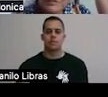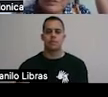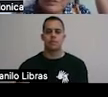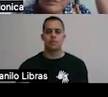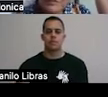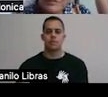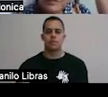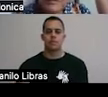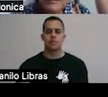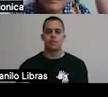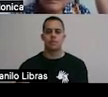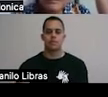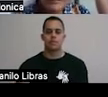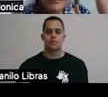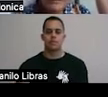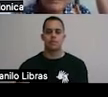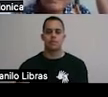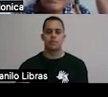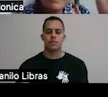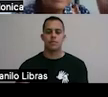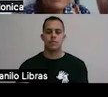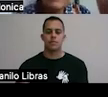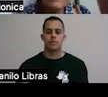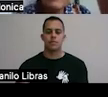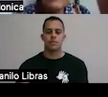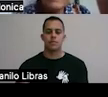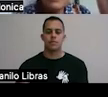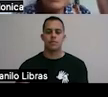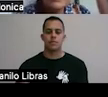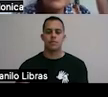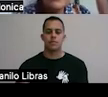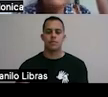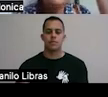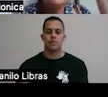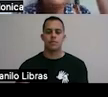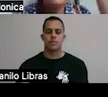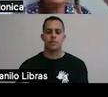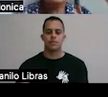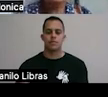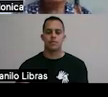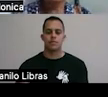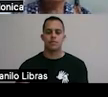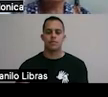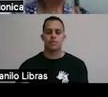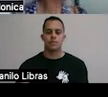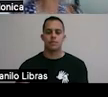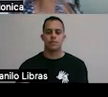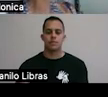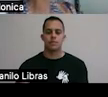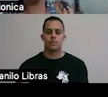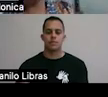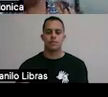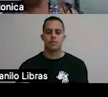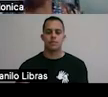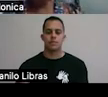Deixa eu... Eita, espera. Deixa eu falar mais fácil. Bom, é?